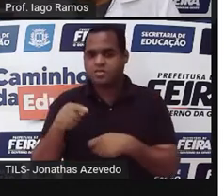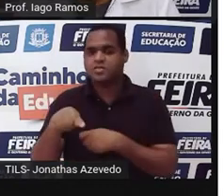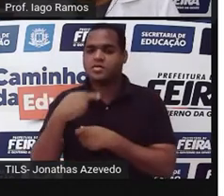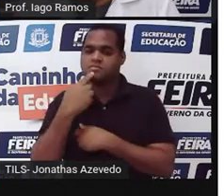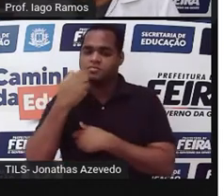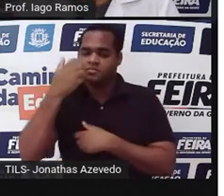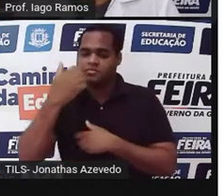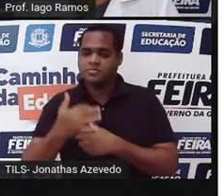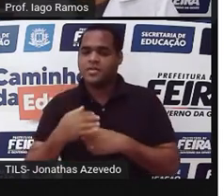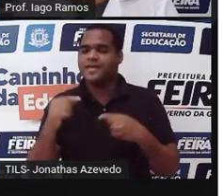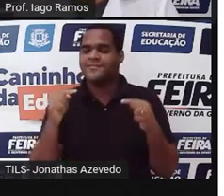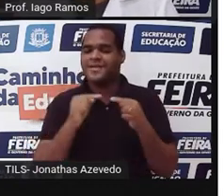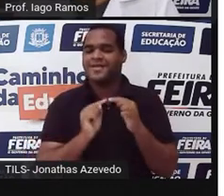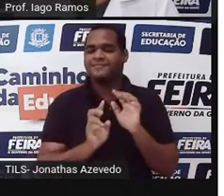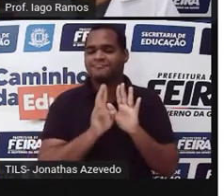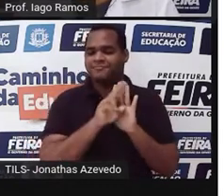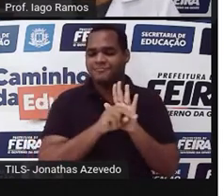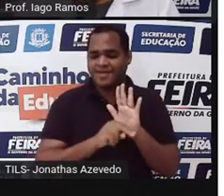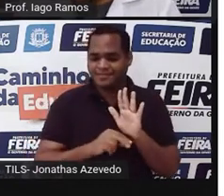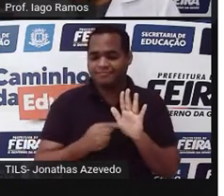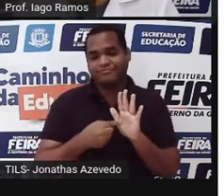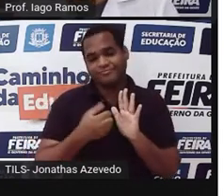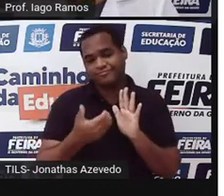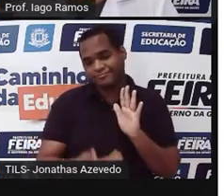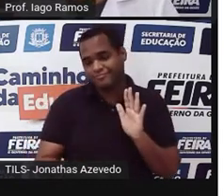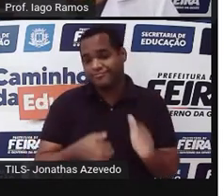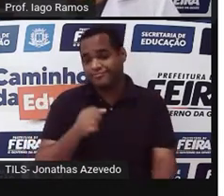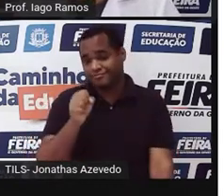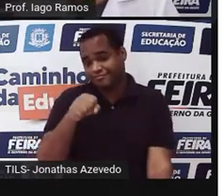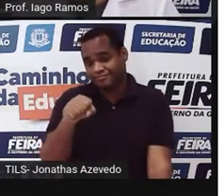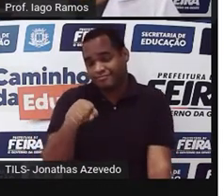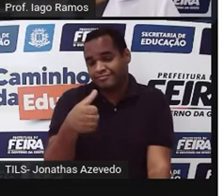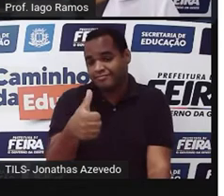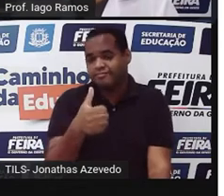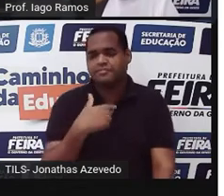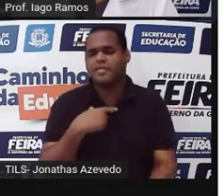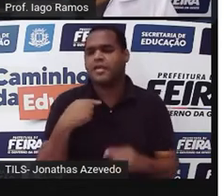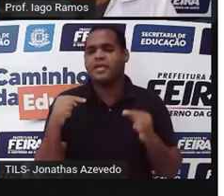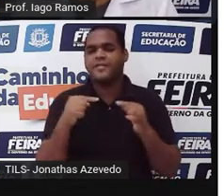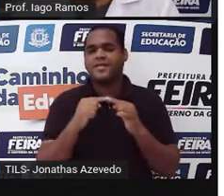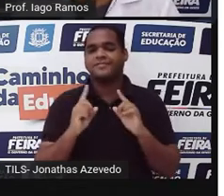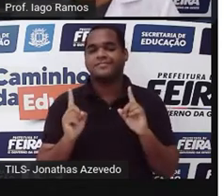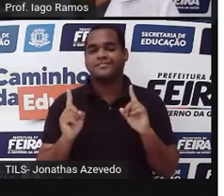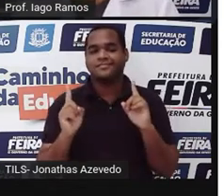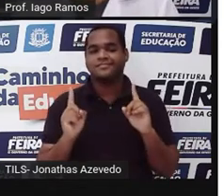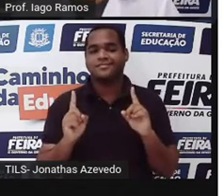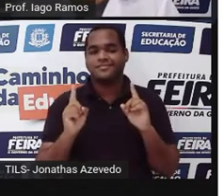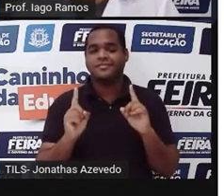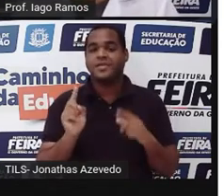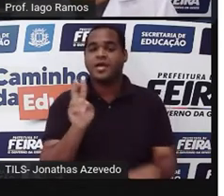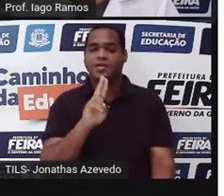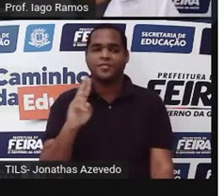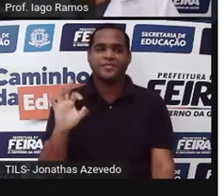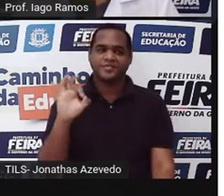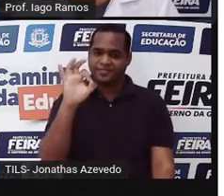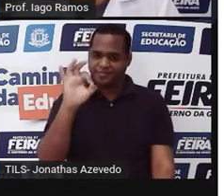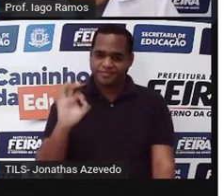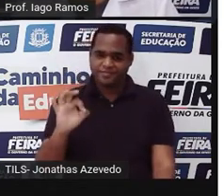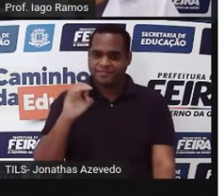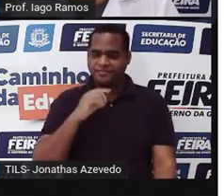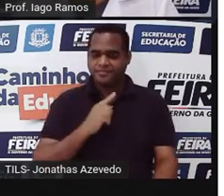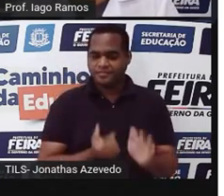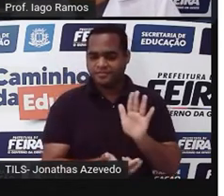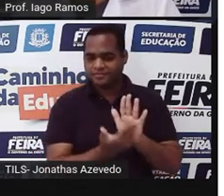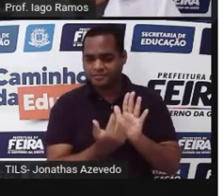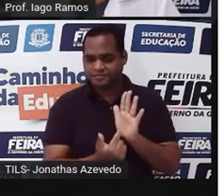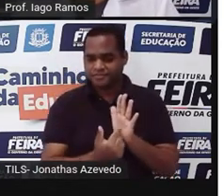tem a ver com essa a imagem aí claro né que é porcentagem né que ela